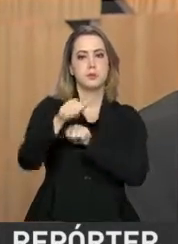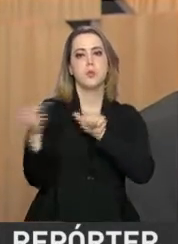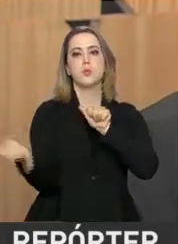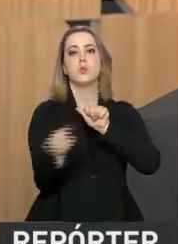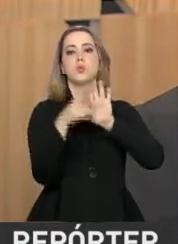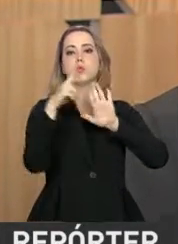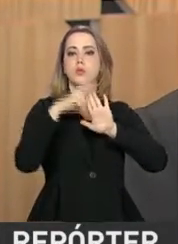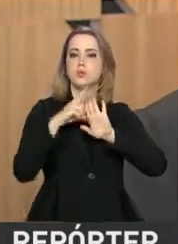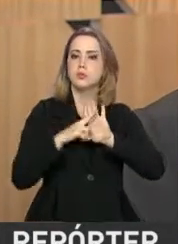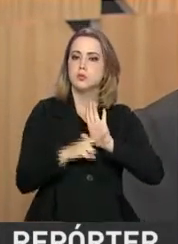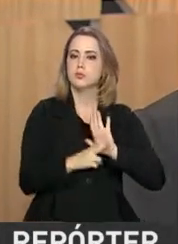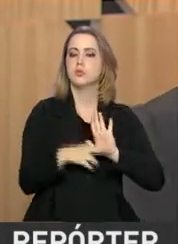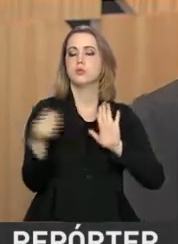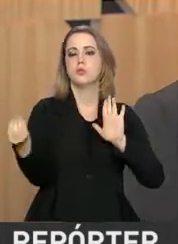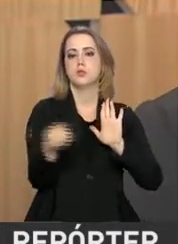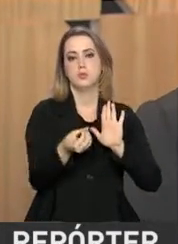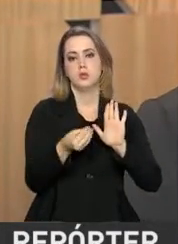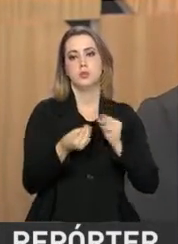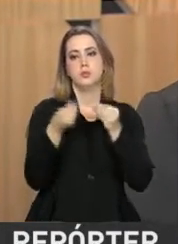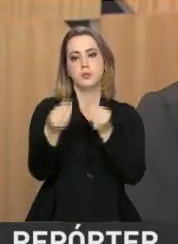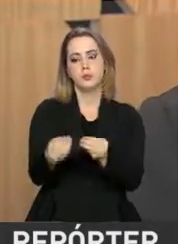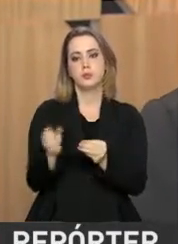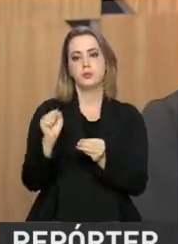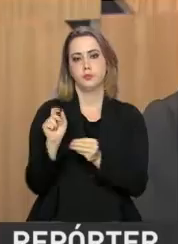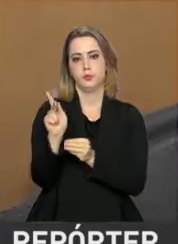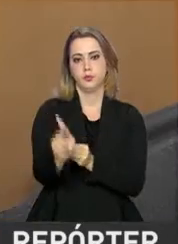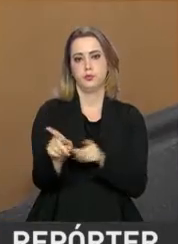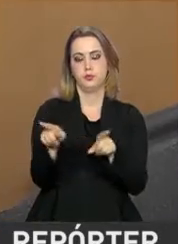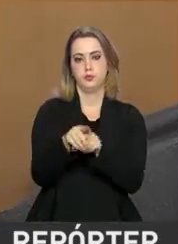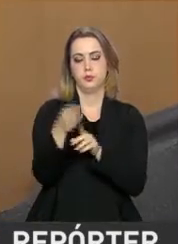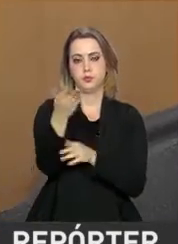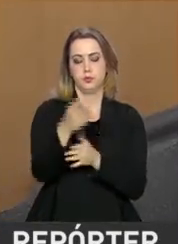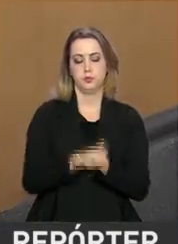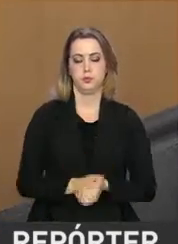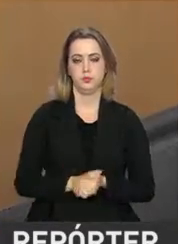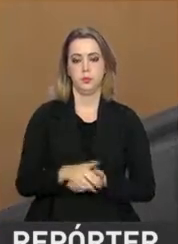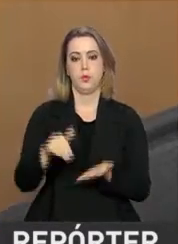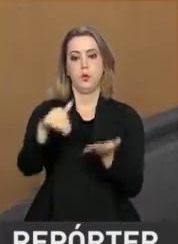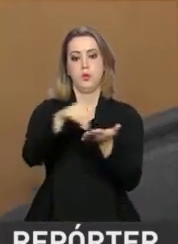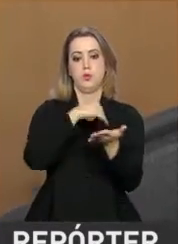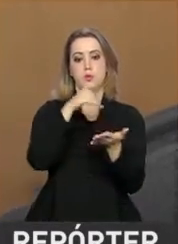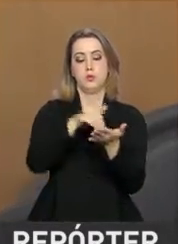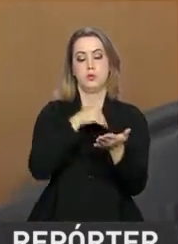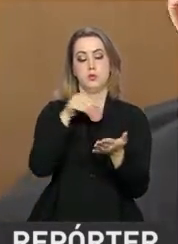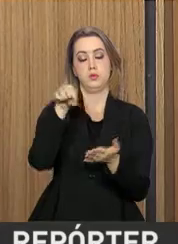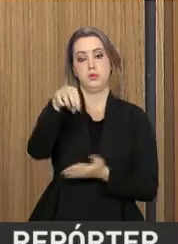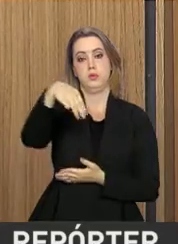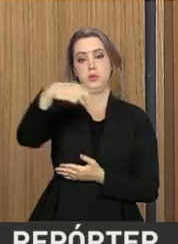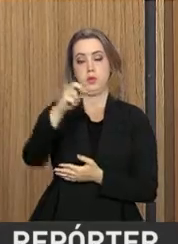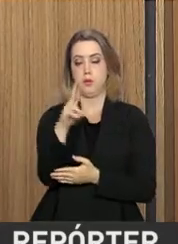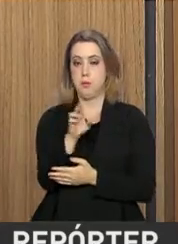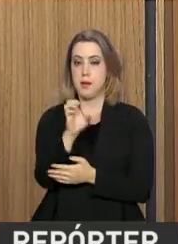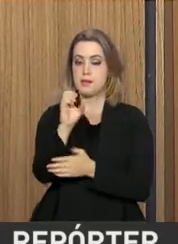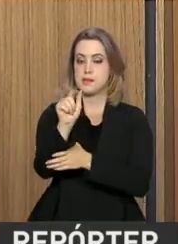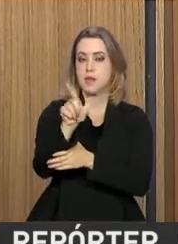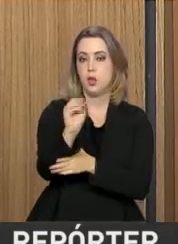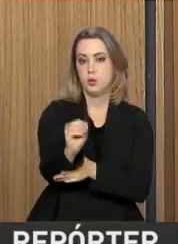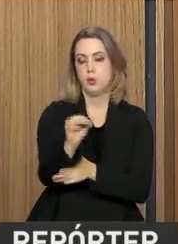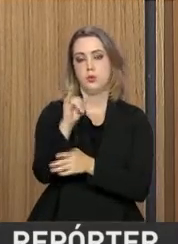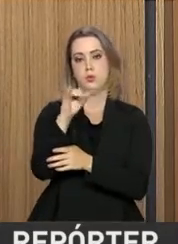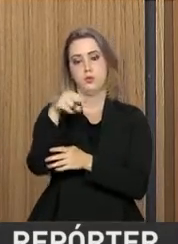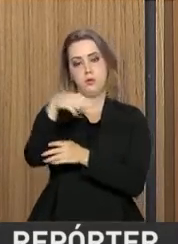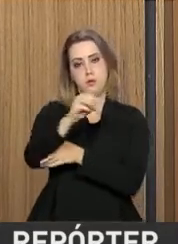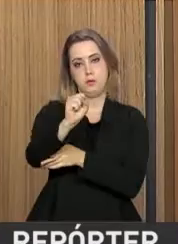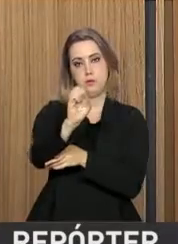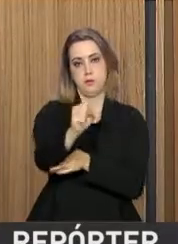dos critérios de concessão dos benefícios o secretário da previdência marcelo caetano garante que a reforma vem para